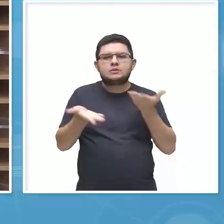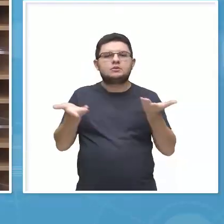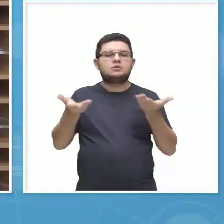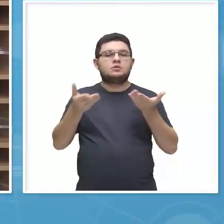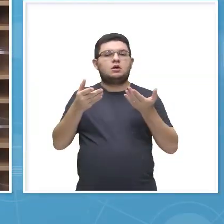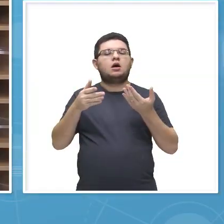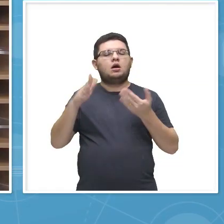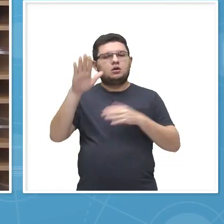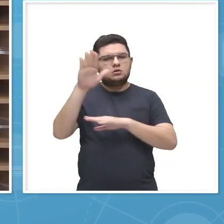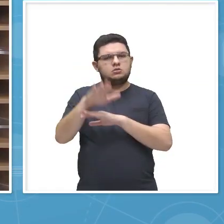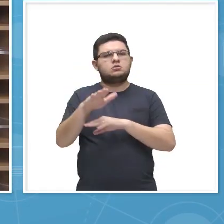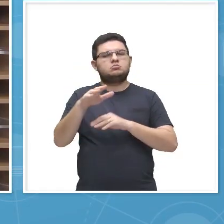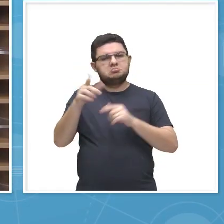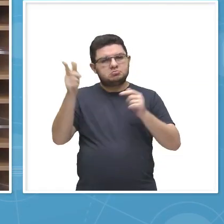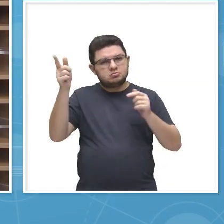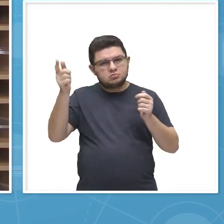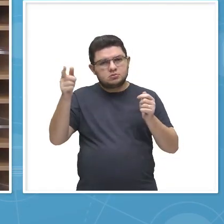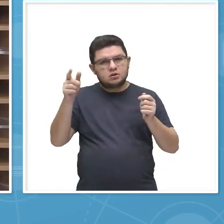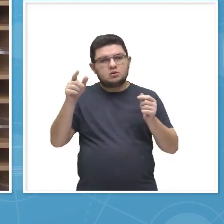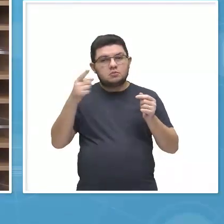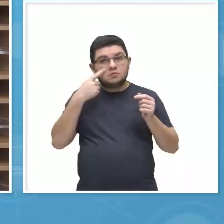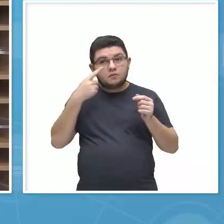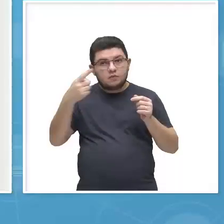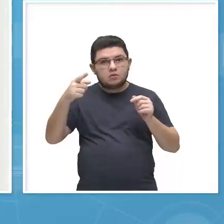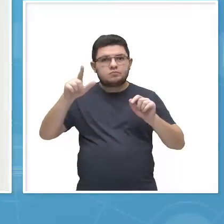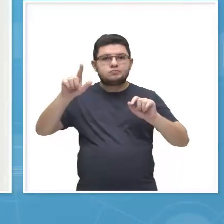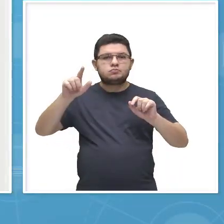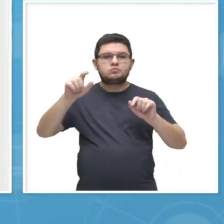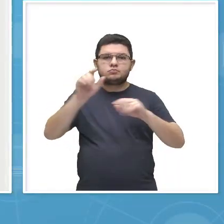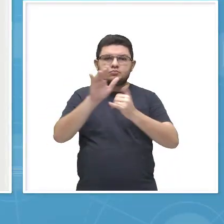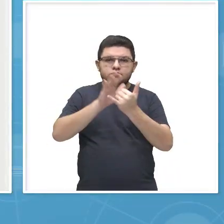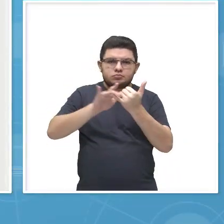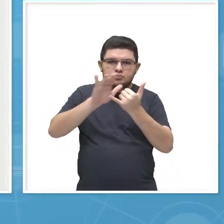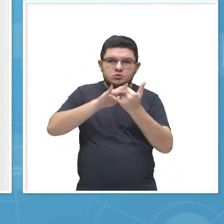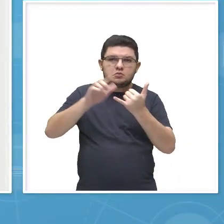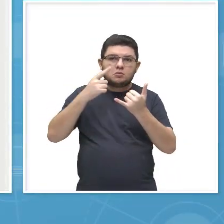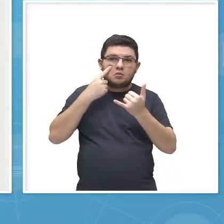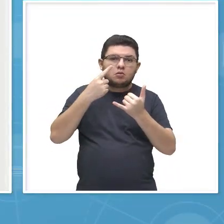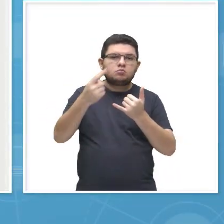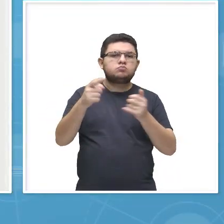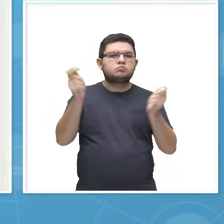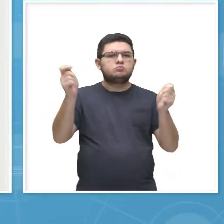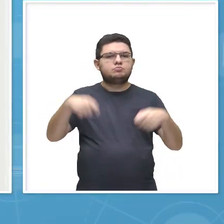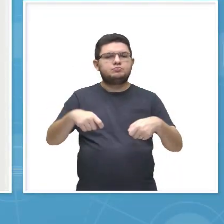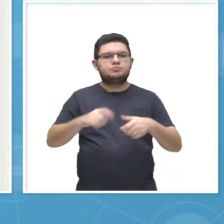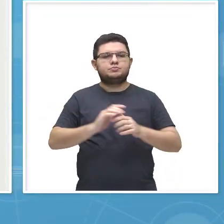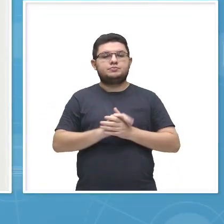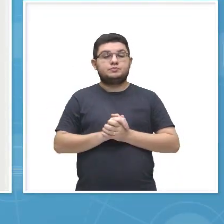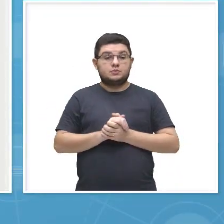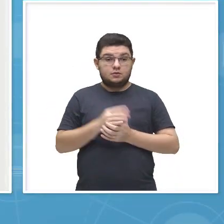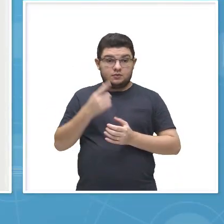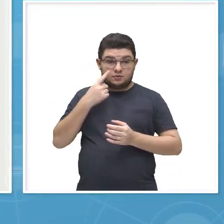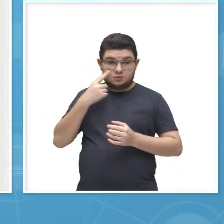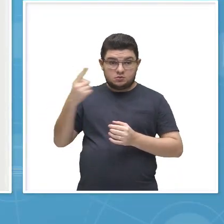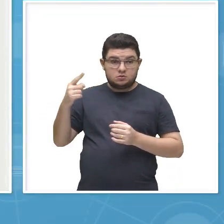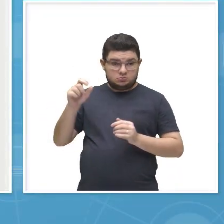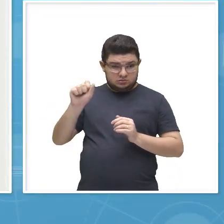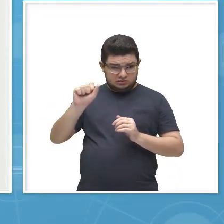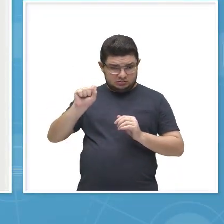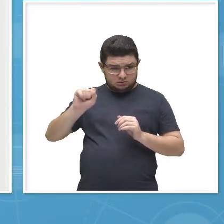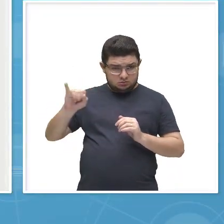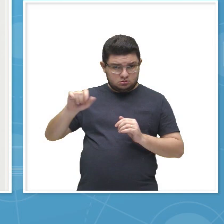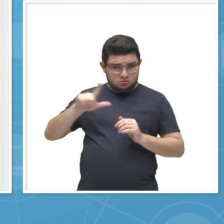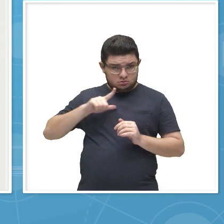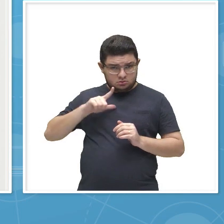deu uma conferida tudo bem Vamos ver se a letra mesmo em gente vamos lá olha só vamos conferir a lei a